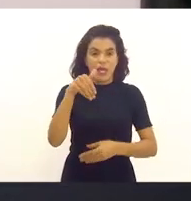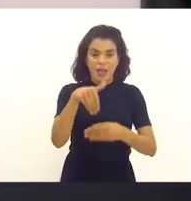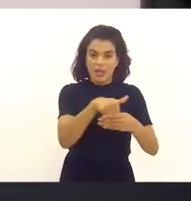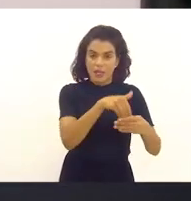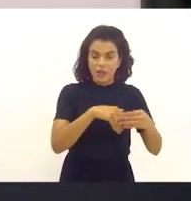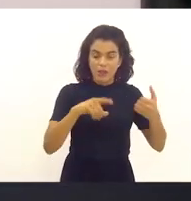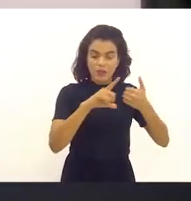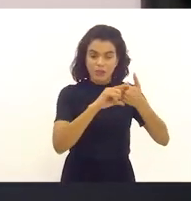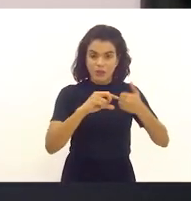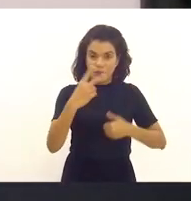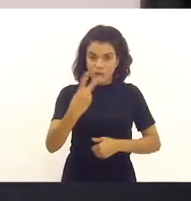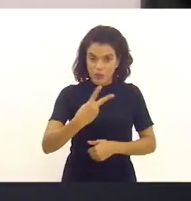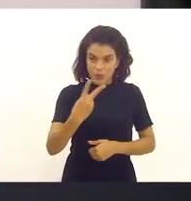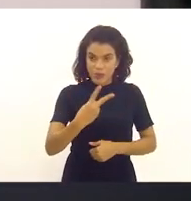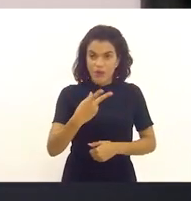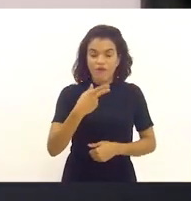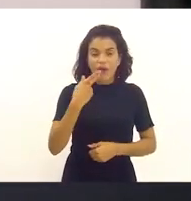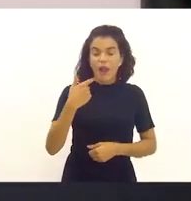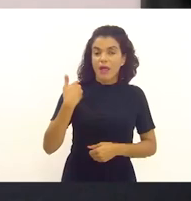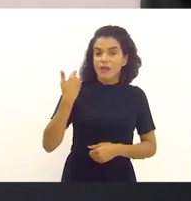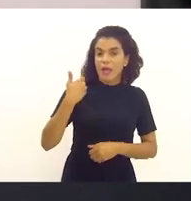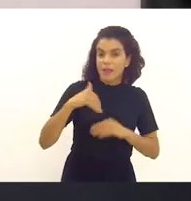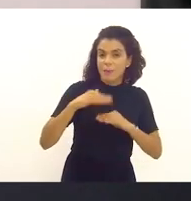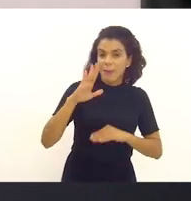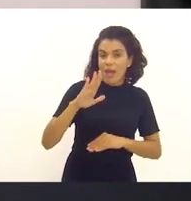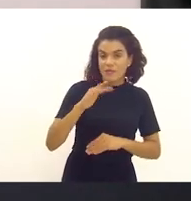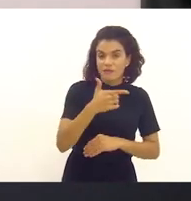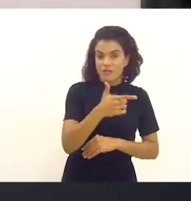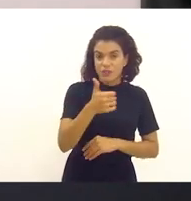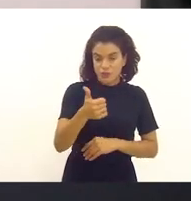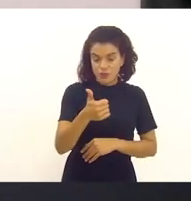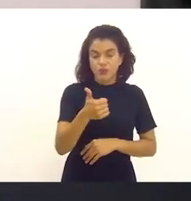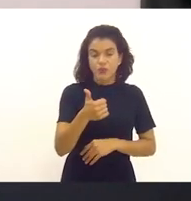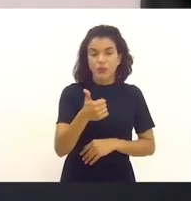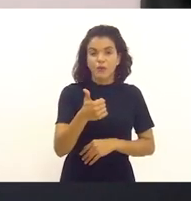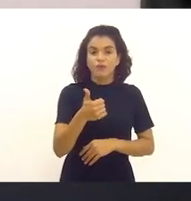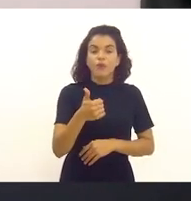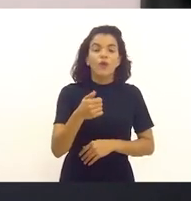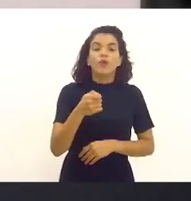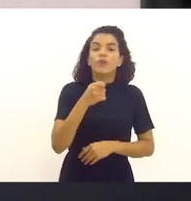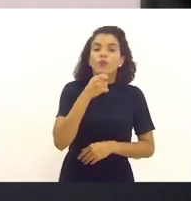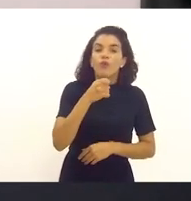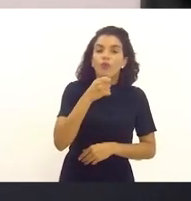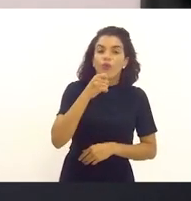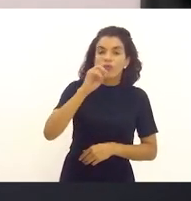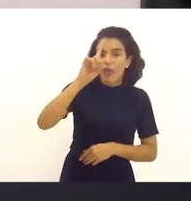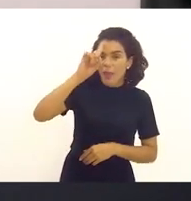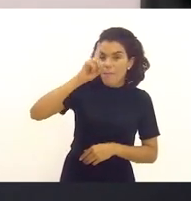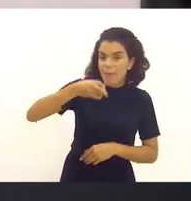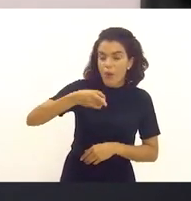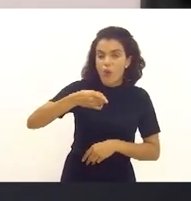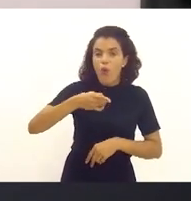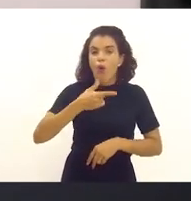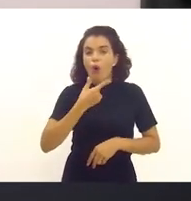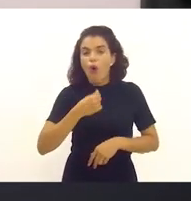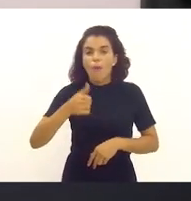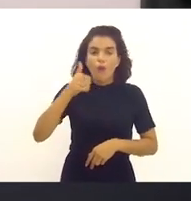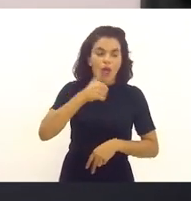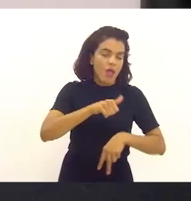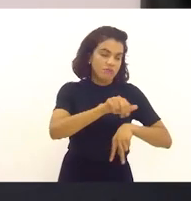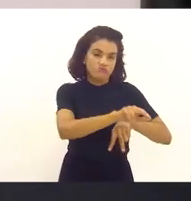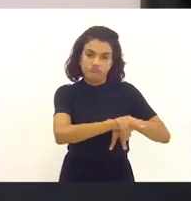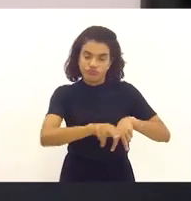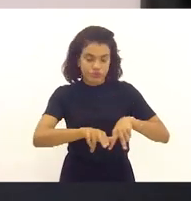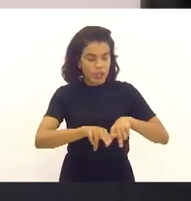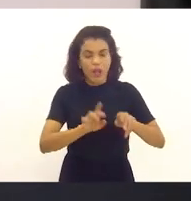diz que o eleitor cidadão maior de 21 anos hoje 18 né Sem distinção de sexo e somente a partir daí que as mulheres